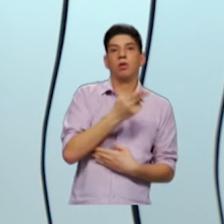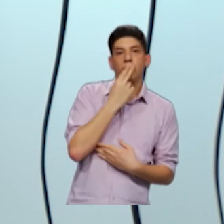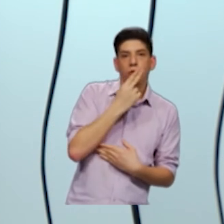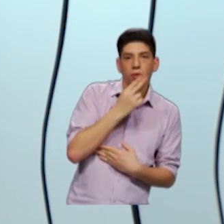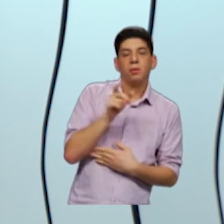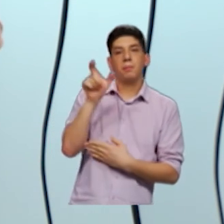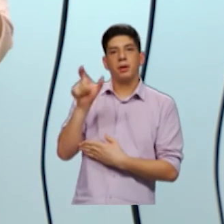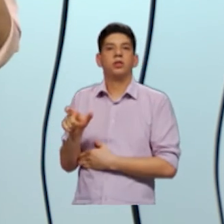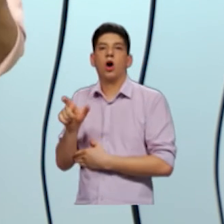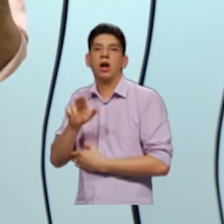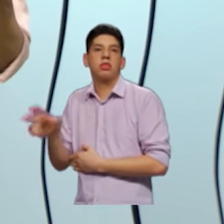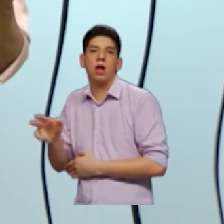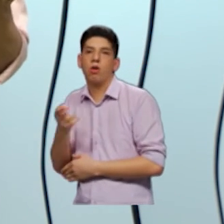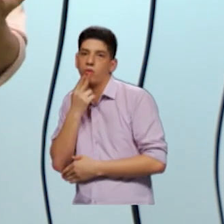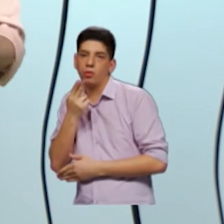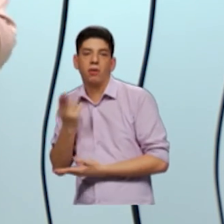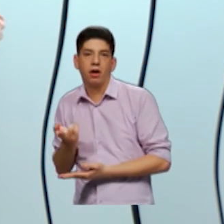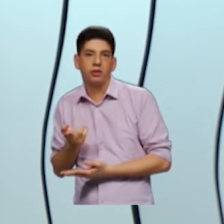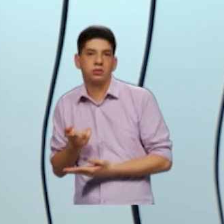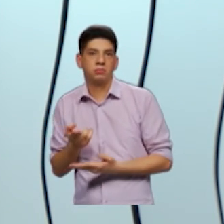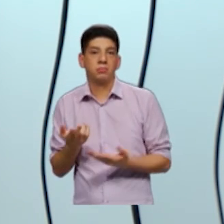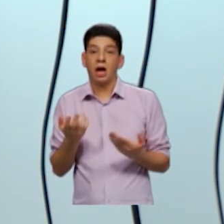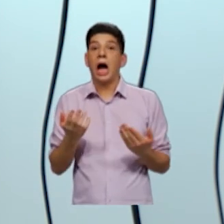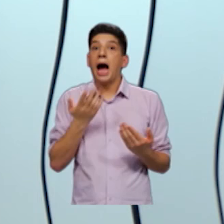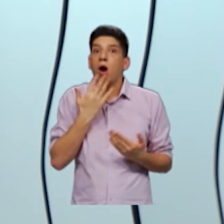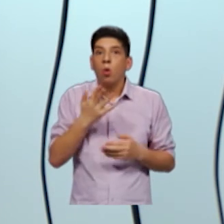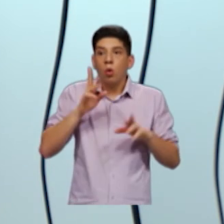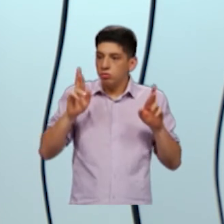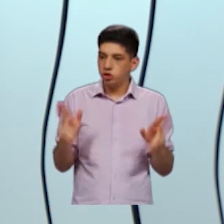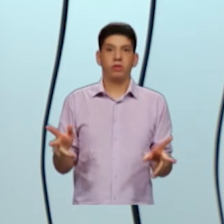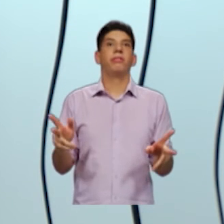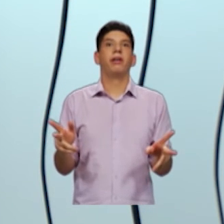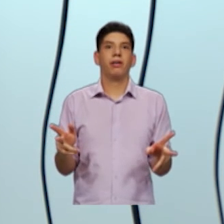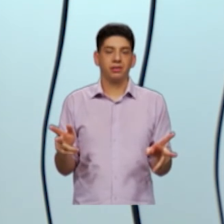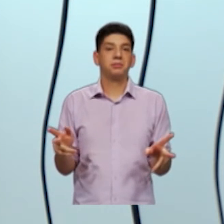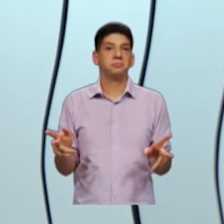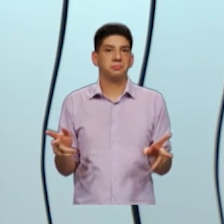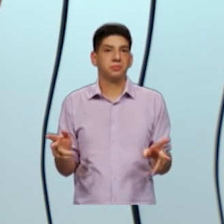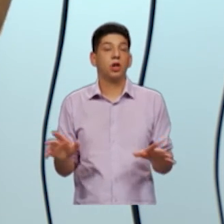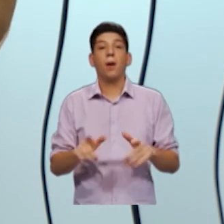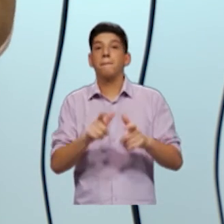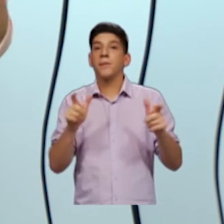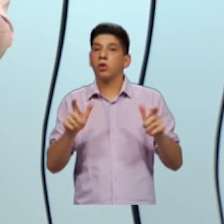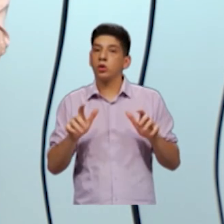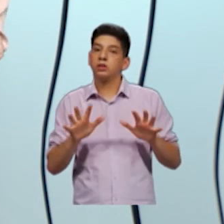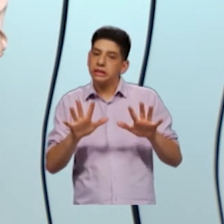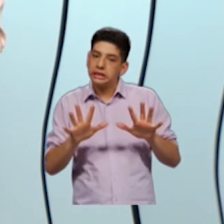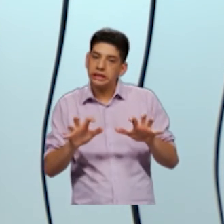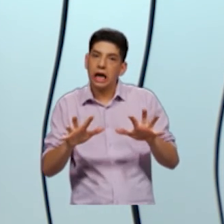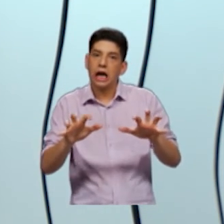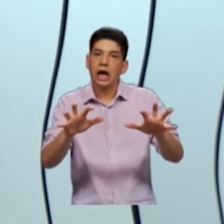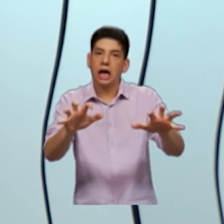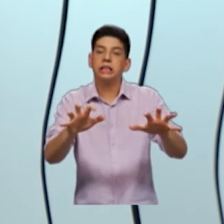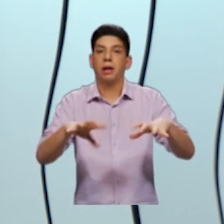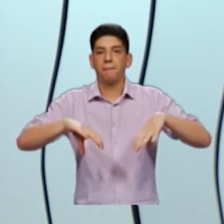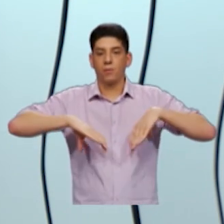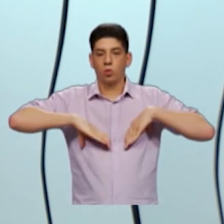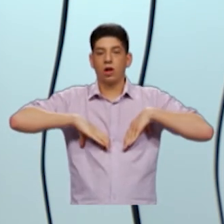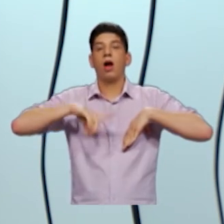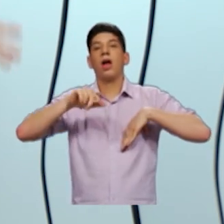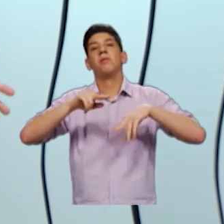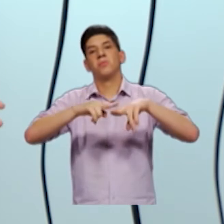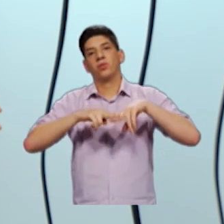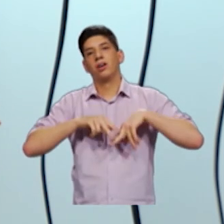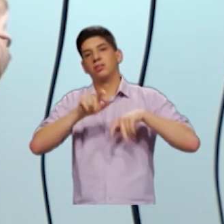coloração muda. E já foi comprovado aí que a maioria dos casos de câncer pulmonar, ela vem de